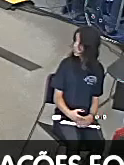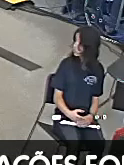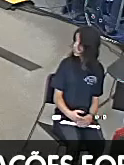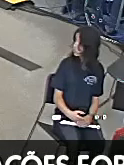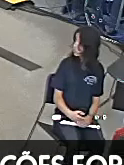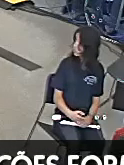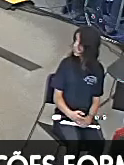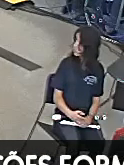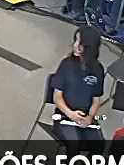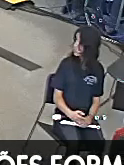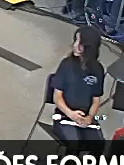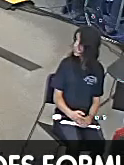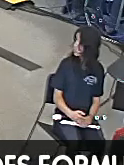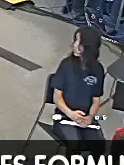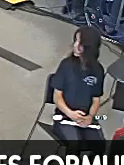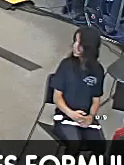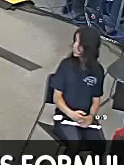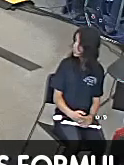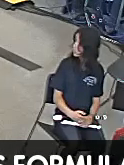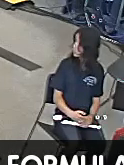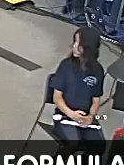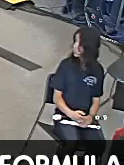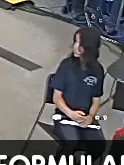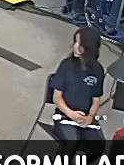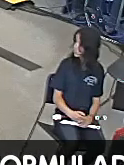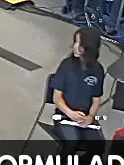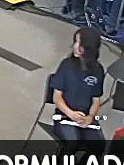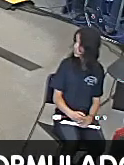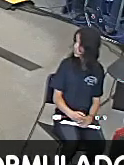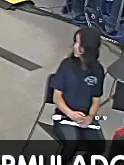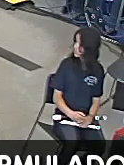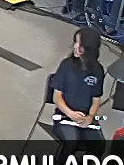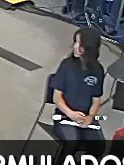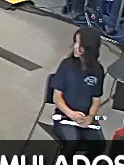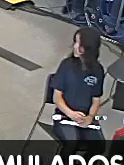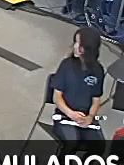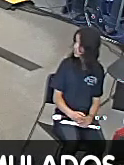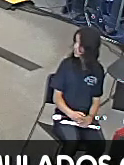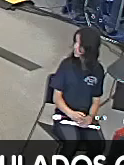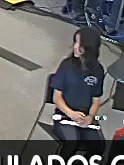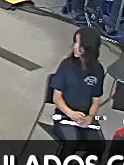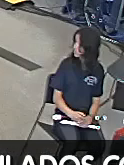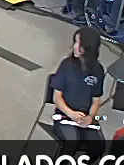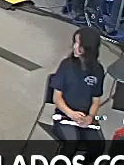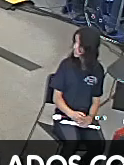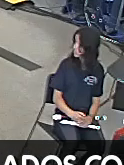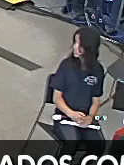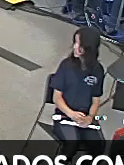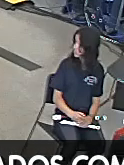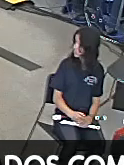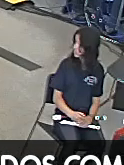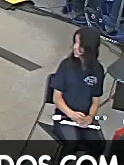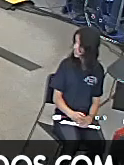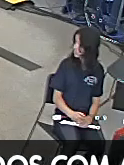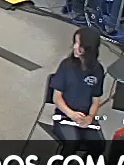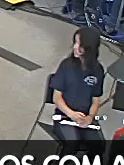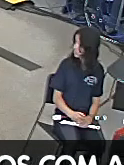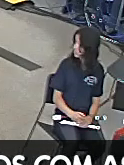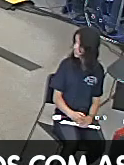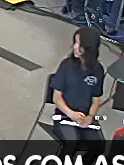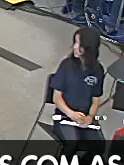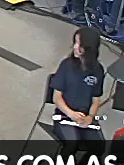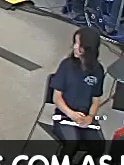Assim, nas raízes mais profundas de nossa utopia,